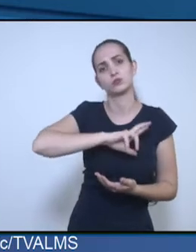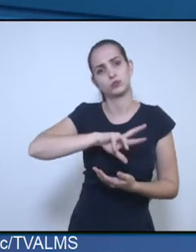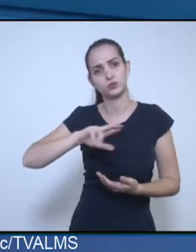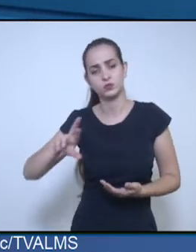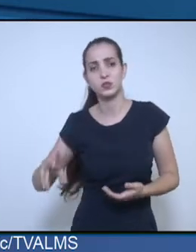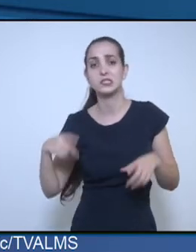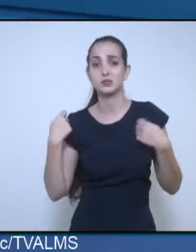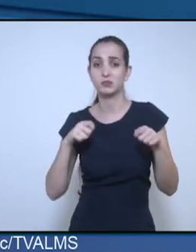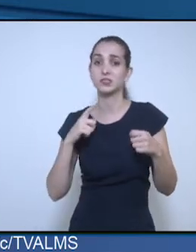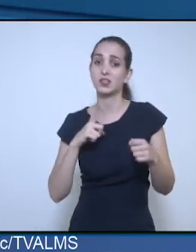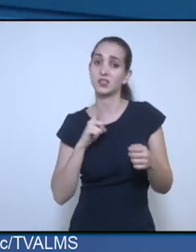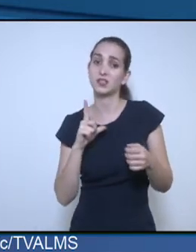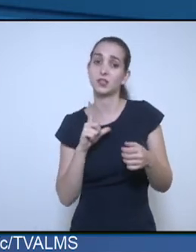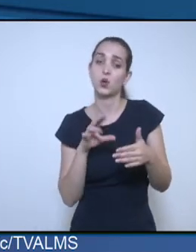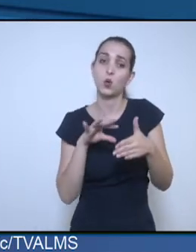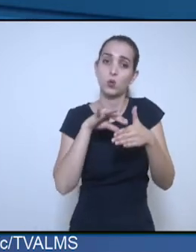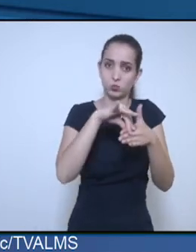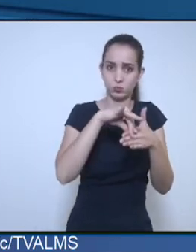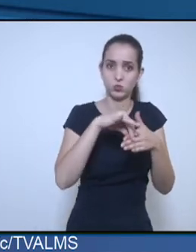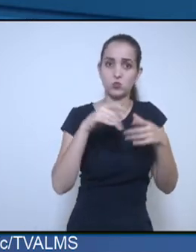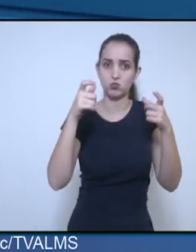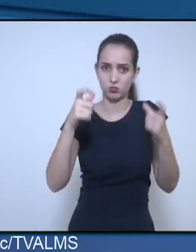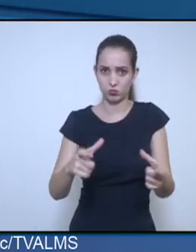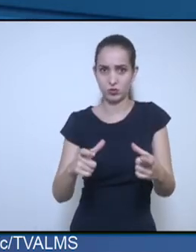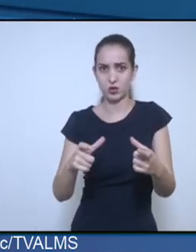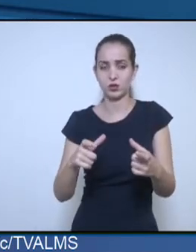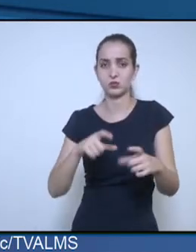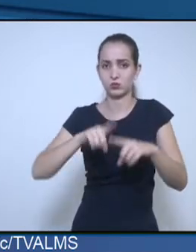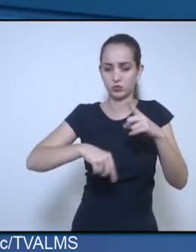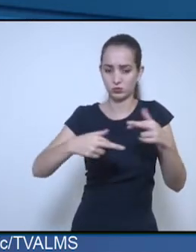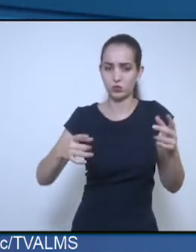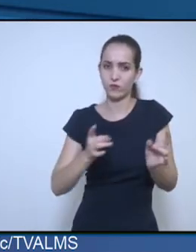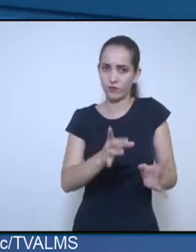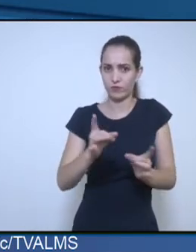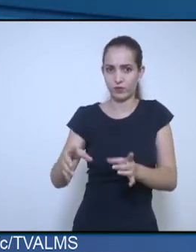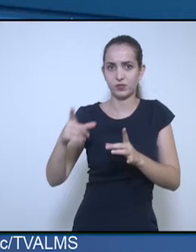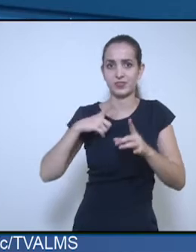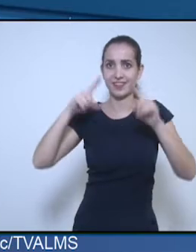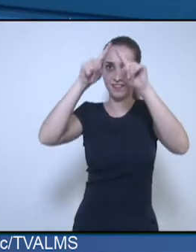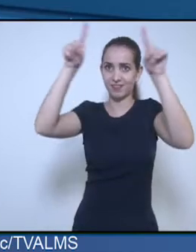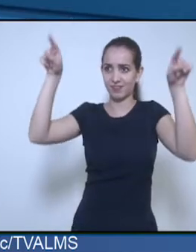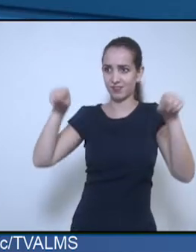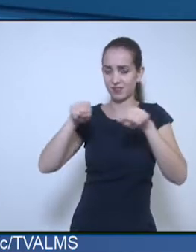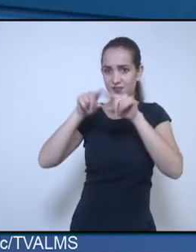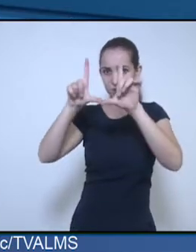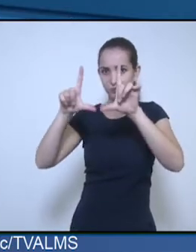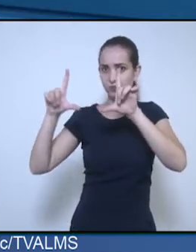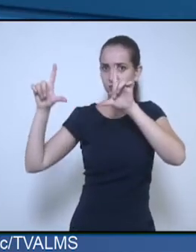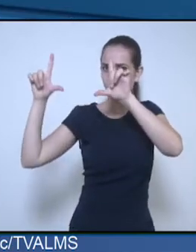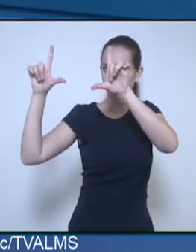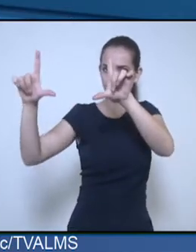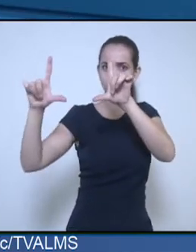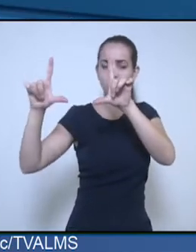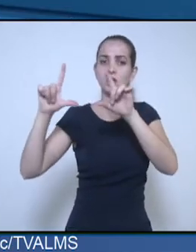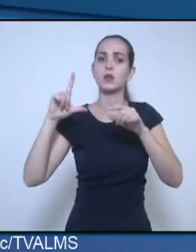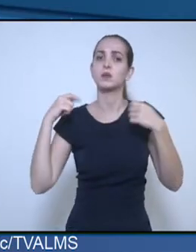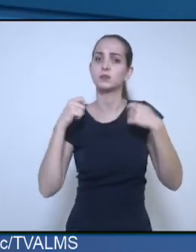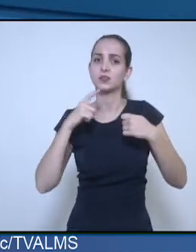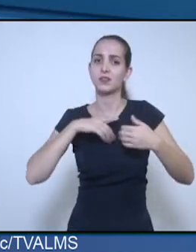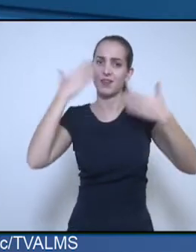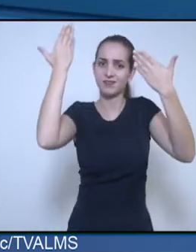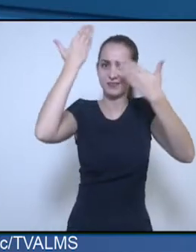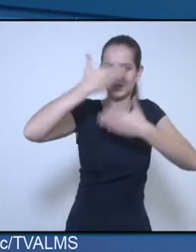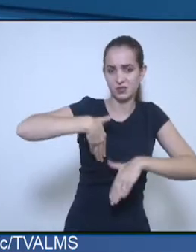ser obrigadas a fixarem no local de revenda desses produtos cartazes com orientações sobre o autoexame dos seios, exame